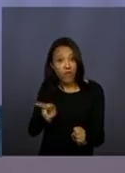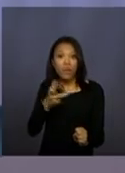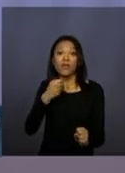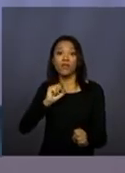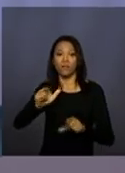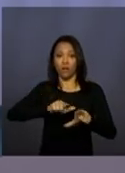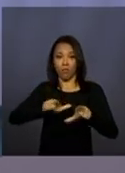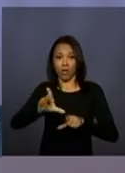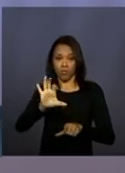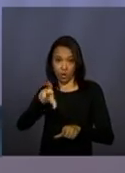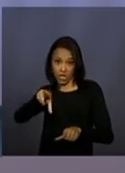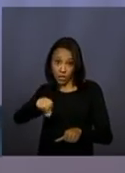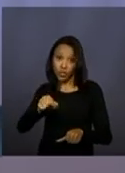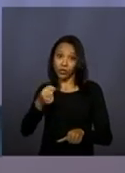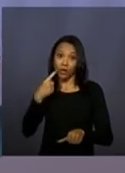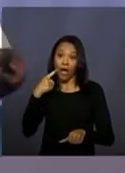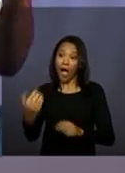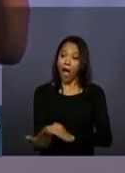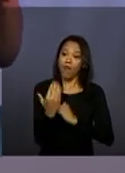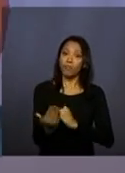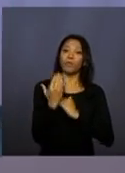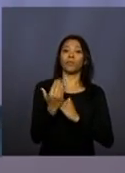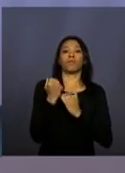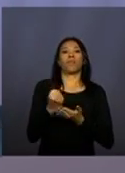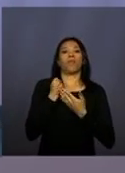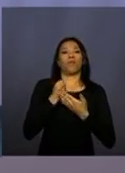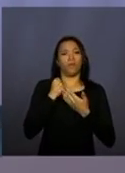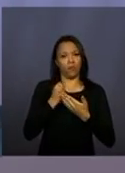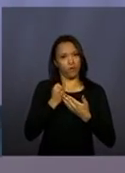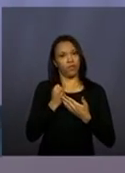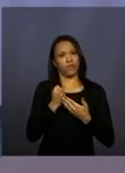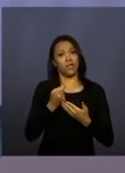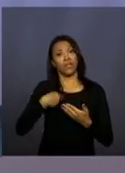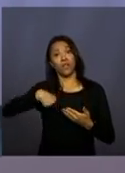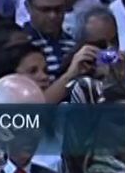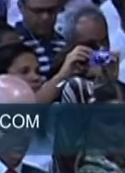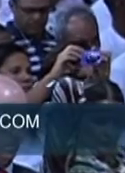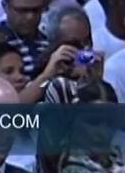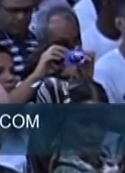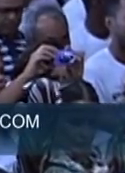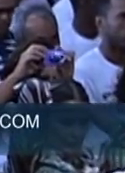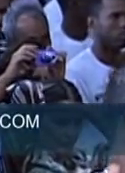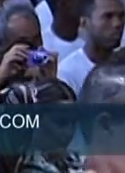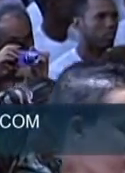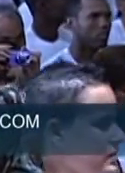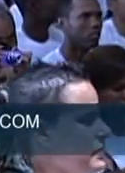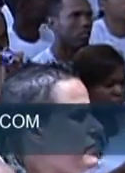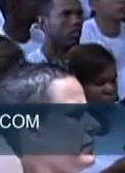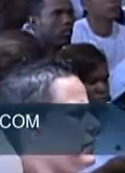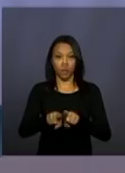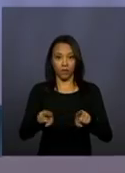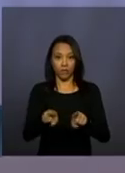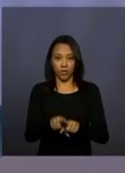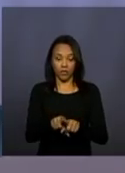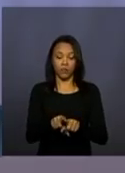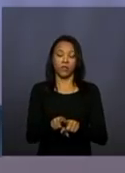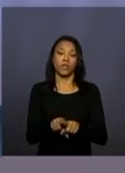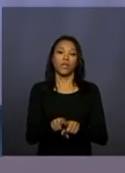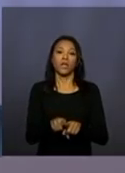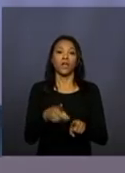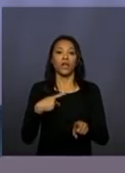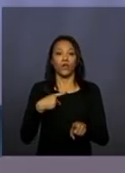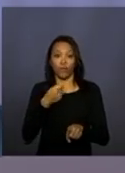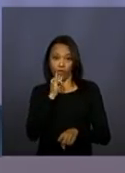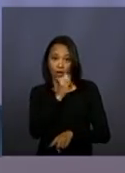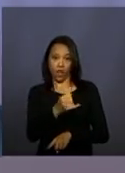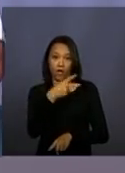da geração de trabalho e de limpeza pública que nós já fazemos historicamente de forma gratuita. Gostaríamos também, eu não poderia deixar, prefeito